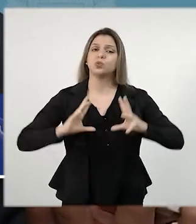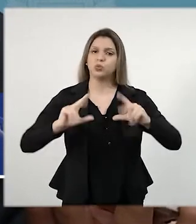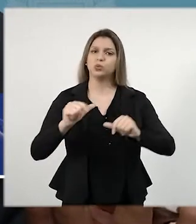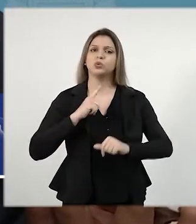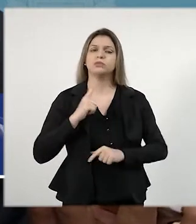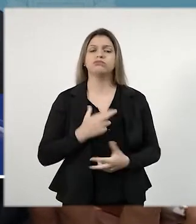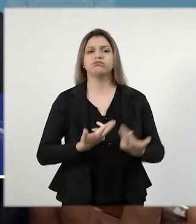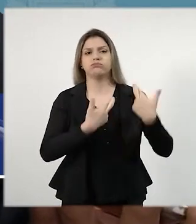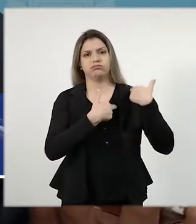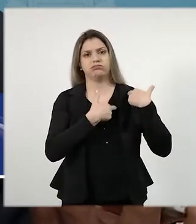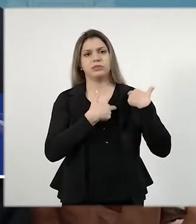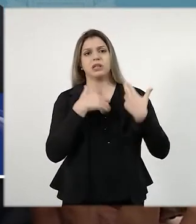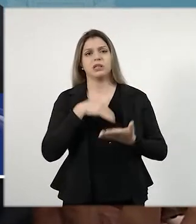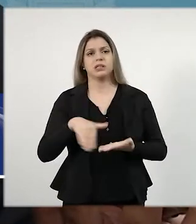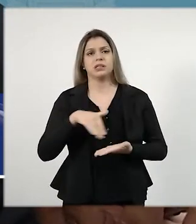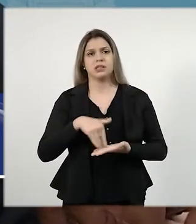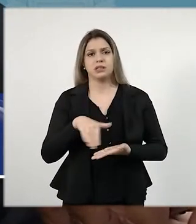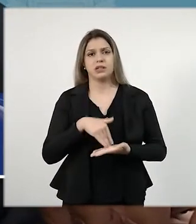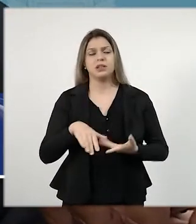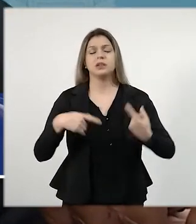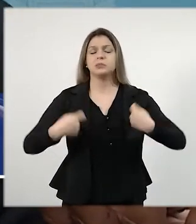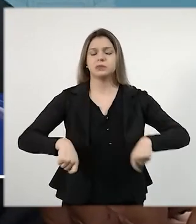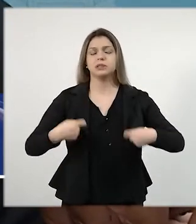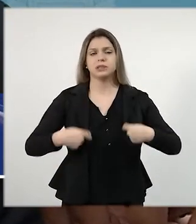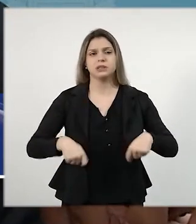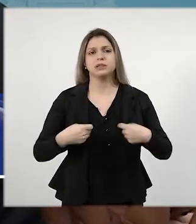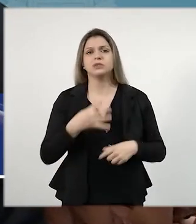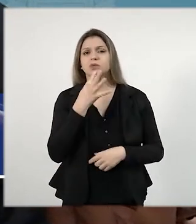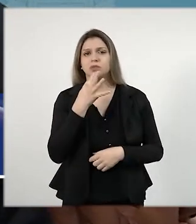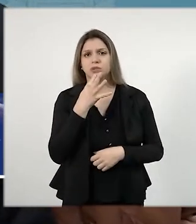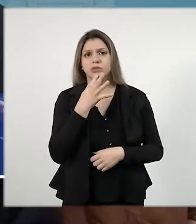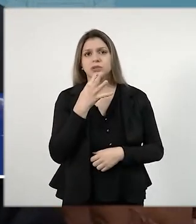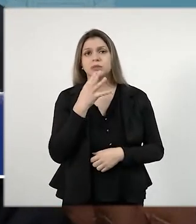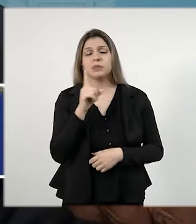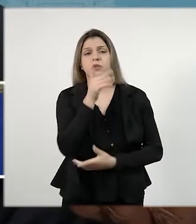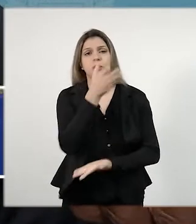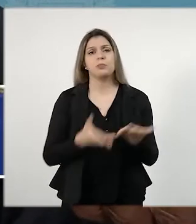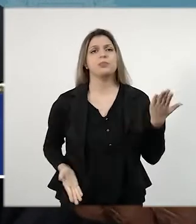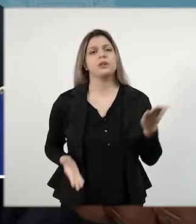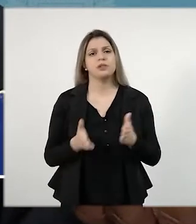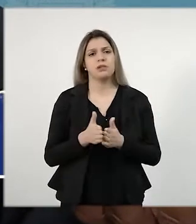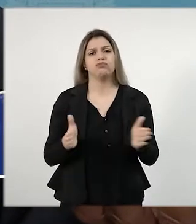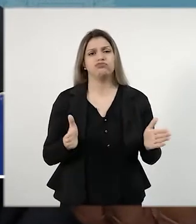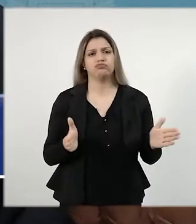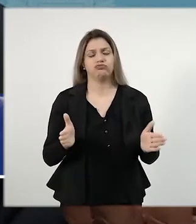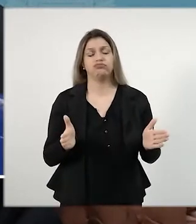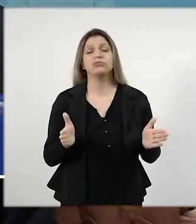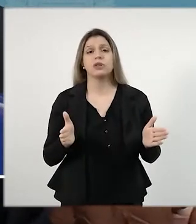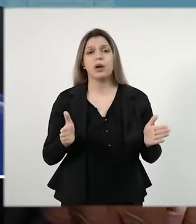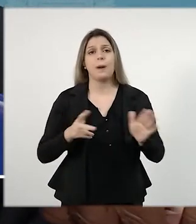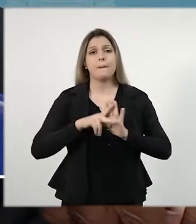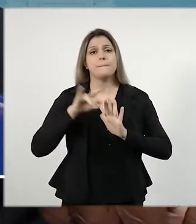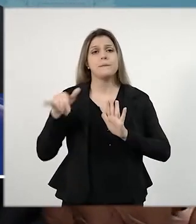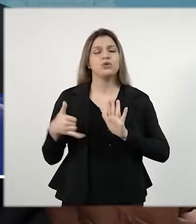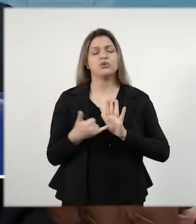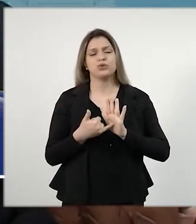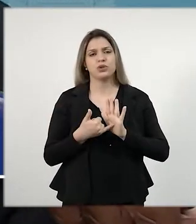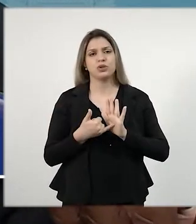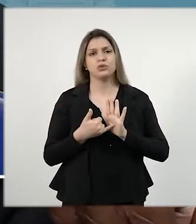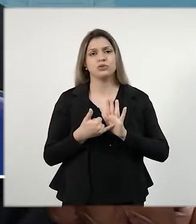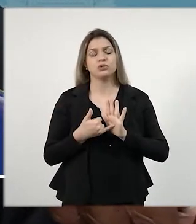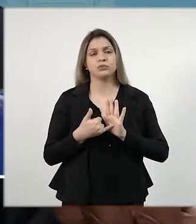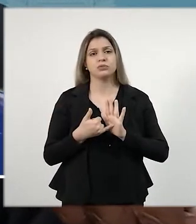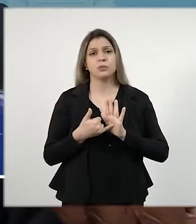mundo tem uma responsabilidade e as secretarias tem que estar por dentro disso para não perder o prazo também e ter projetos, para